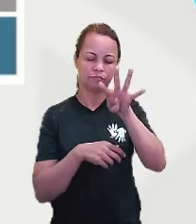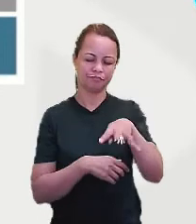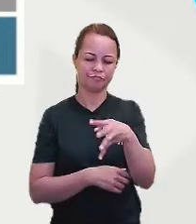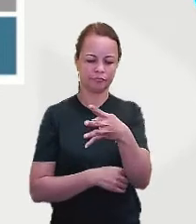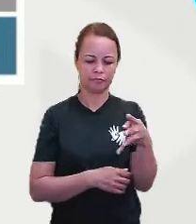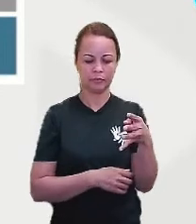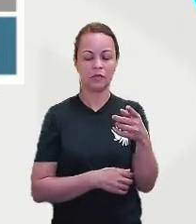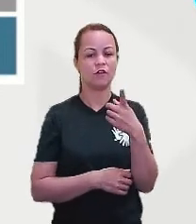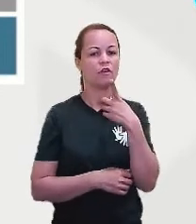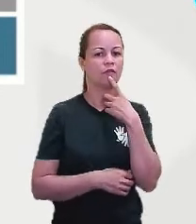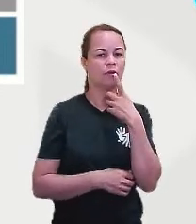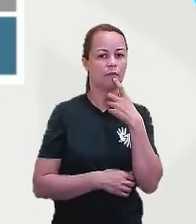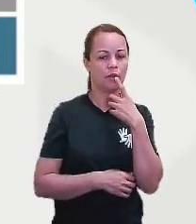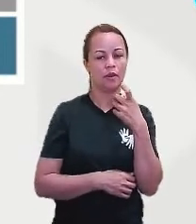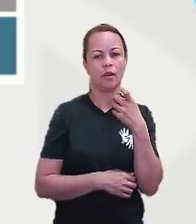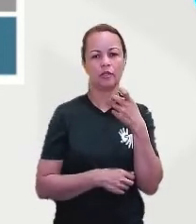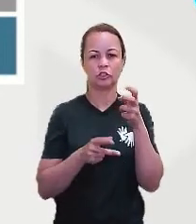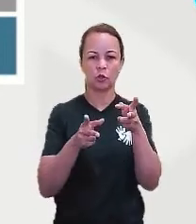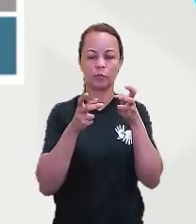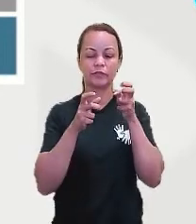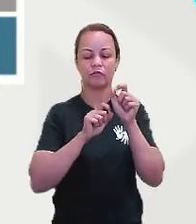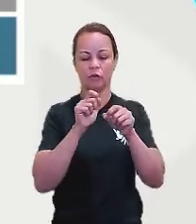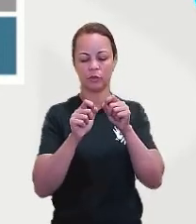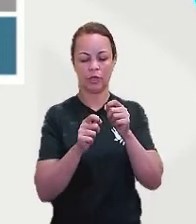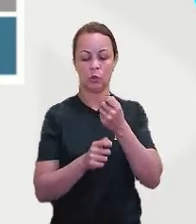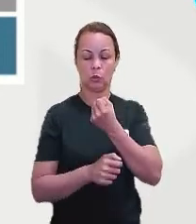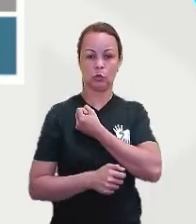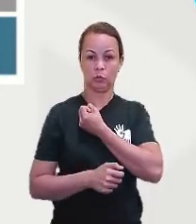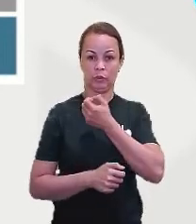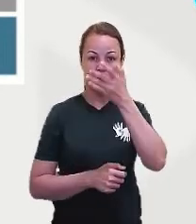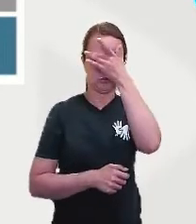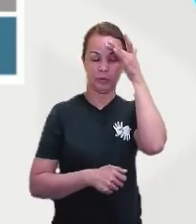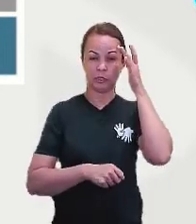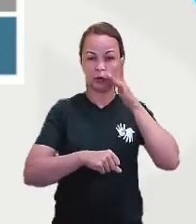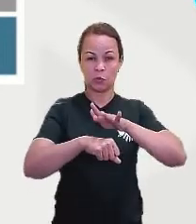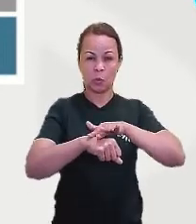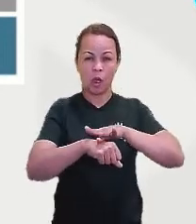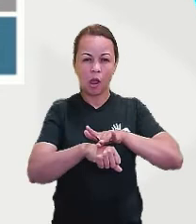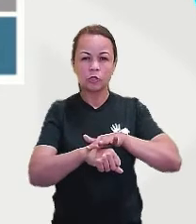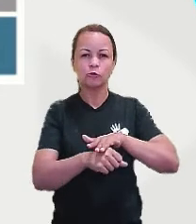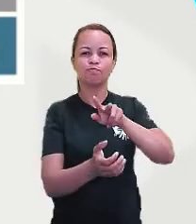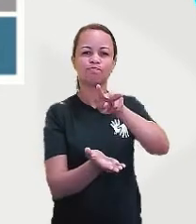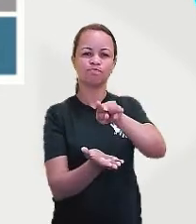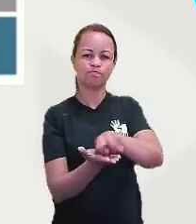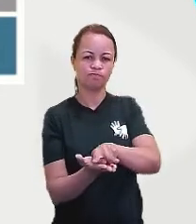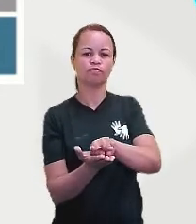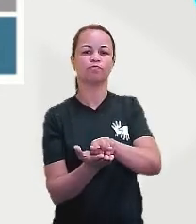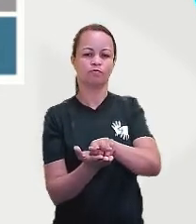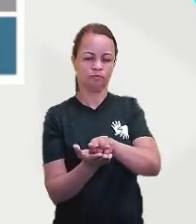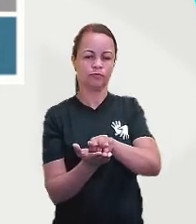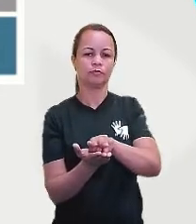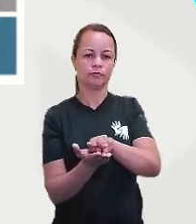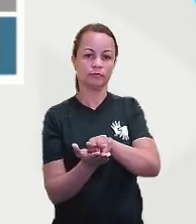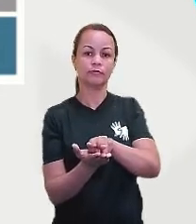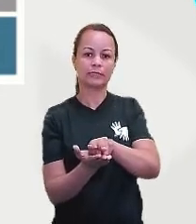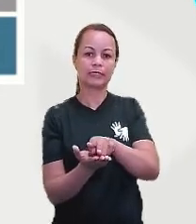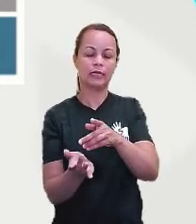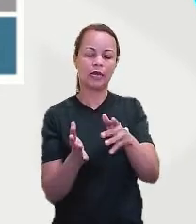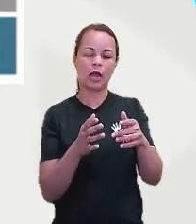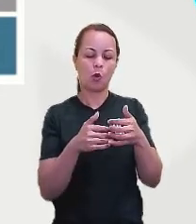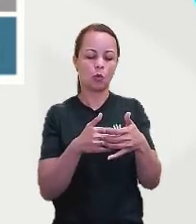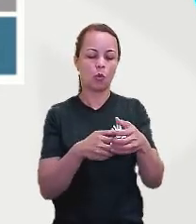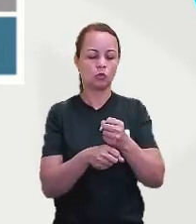linhas vermelhas, a gente vai ver o número de internações, de pessoas que foram internadas nos hospitais ao